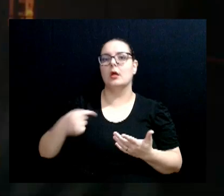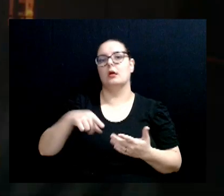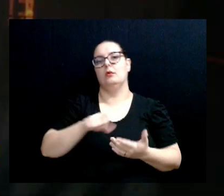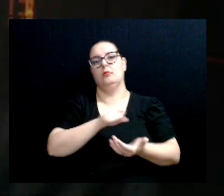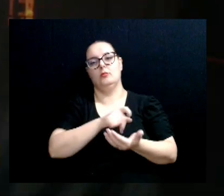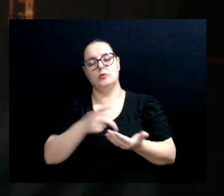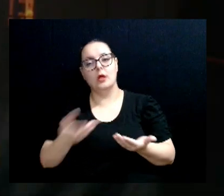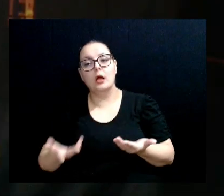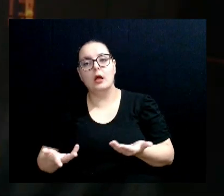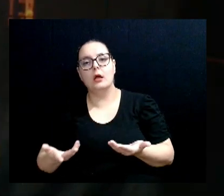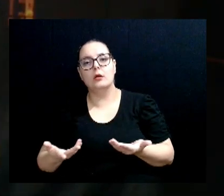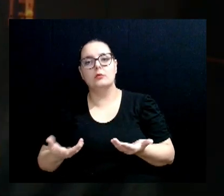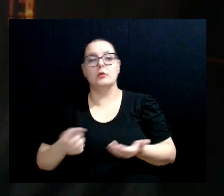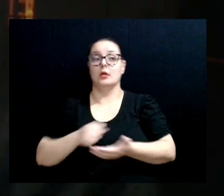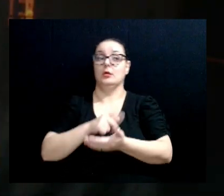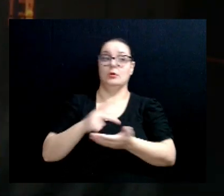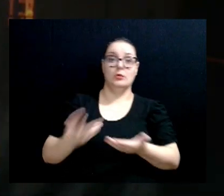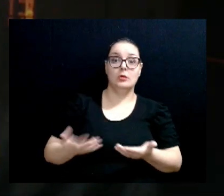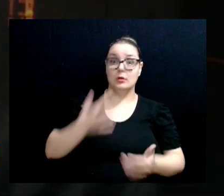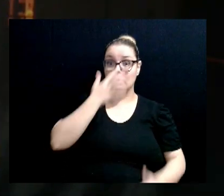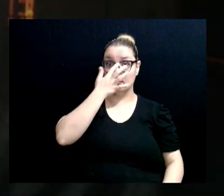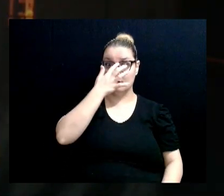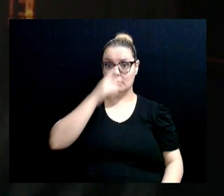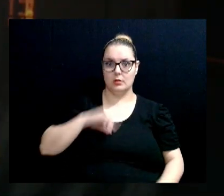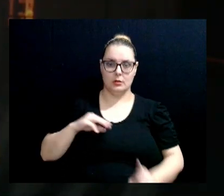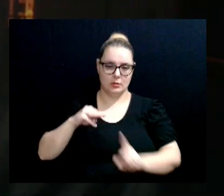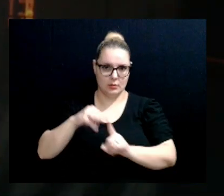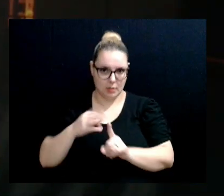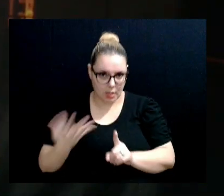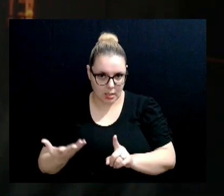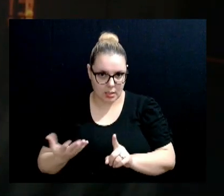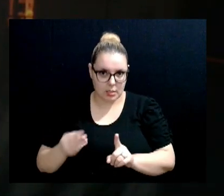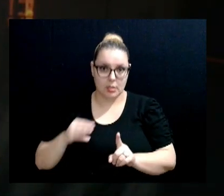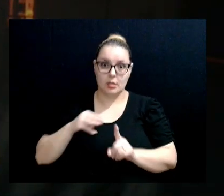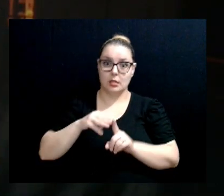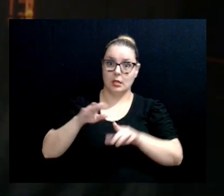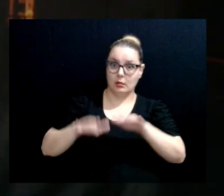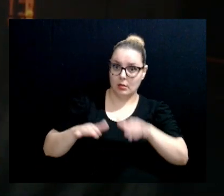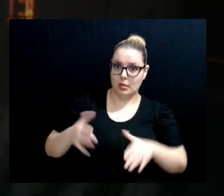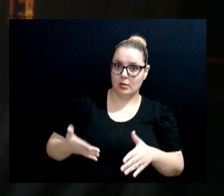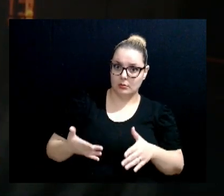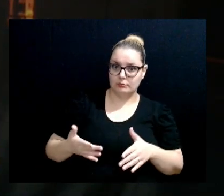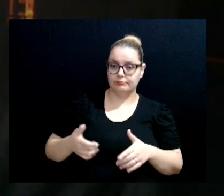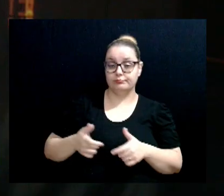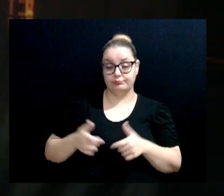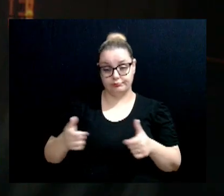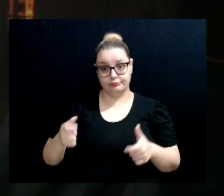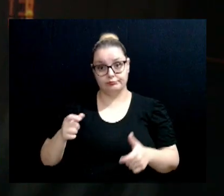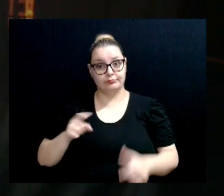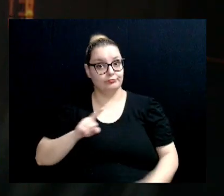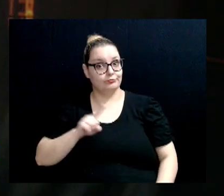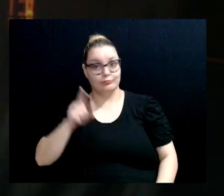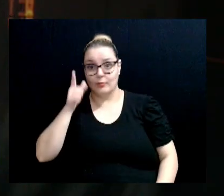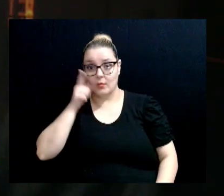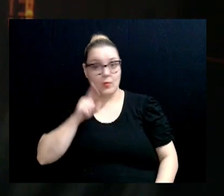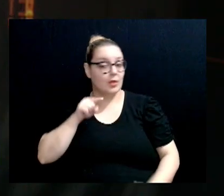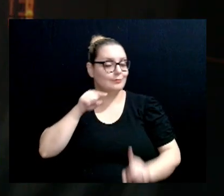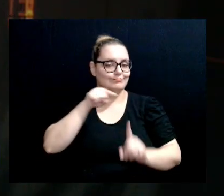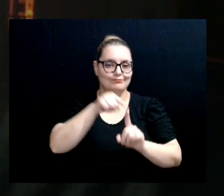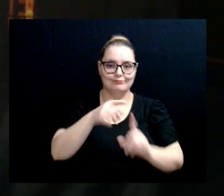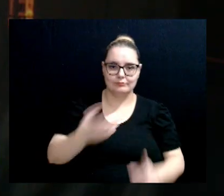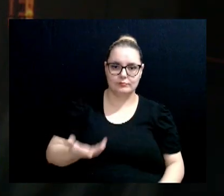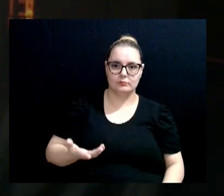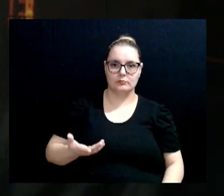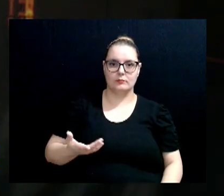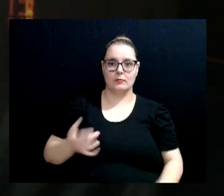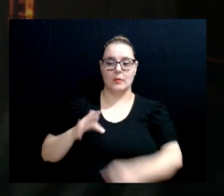nos aplicativos tem as metas. E as metas, às vezes, na maioria delas, são inatingíveis. Aí as redes sociais,